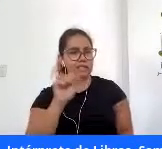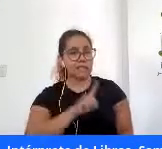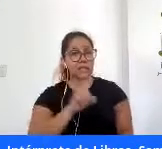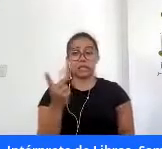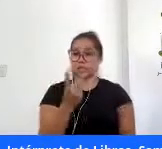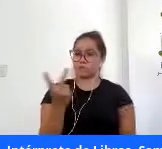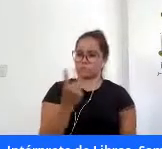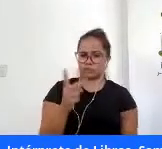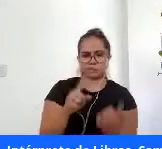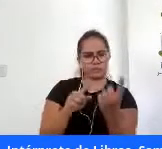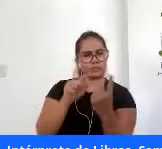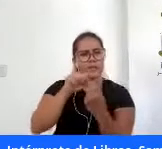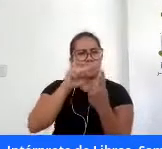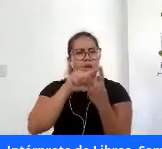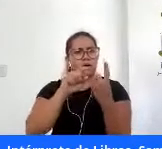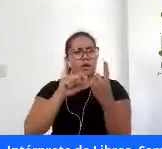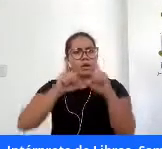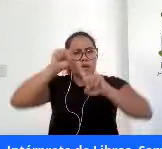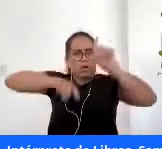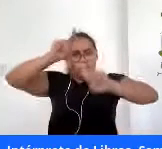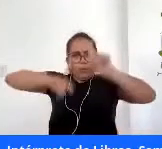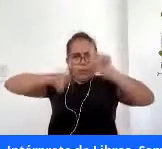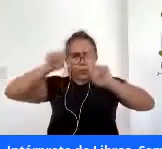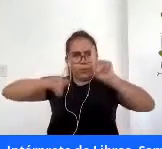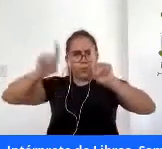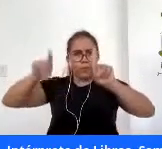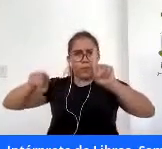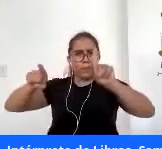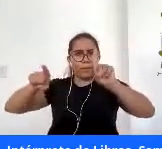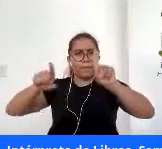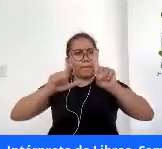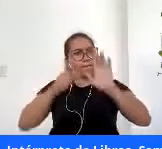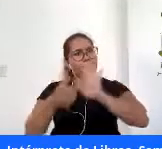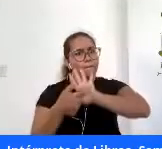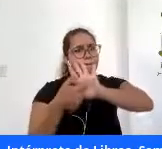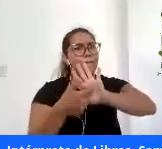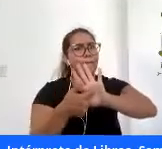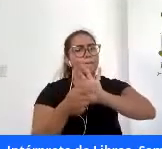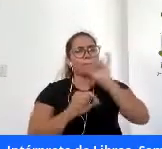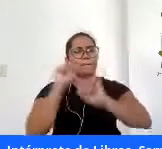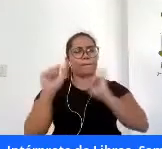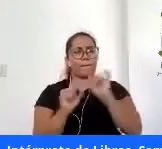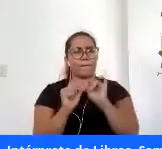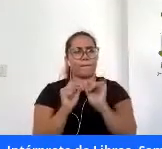né? Aqui nesse gráfico, ele mostra que